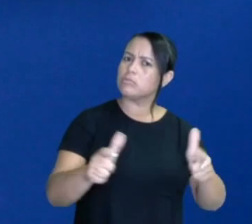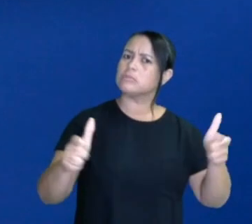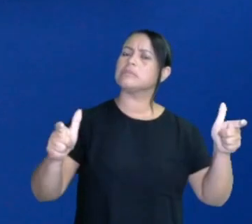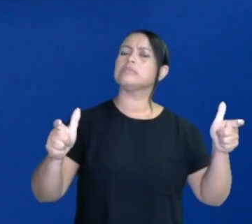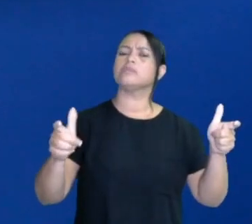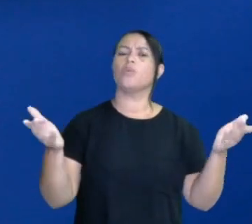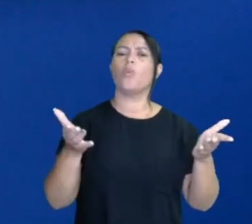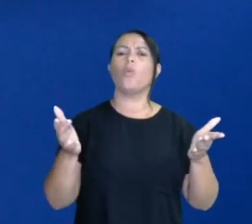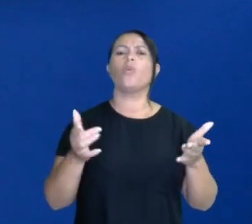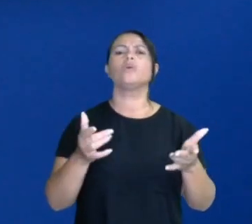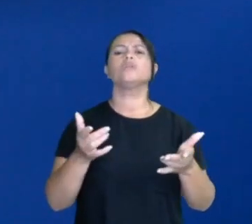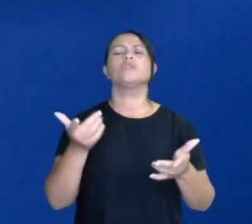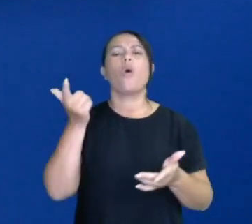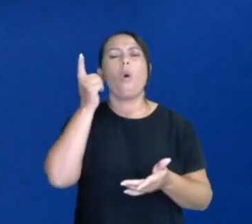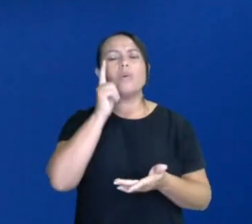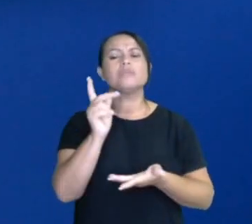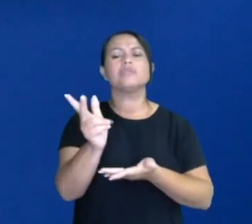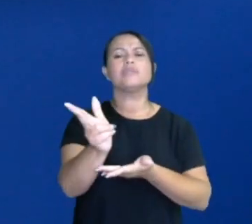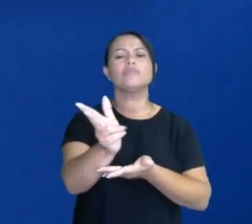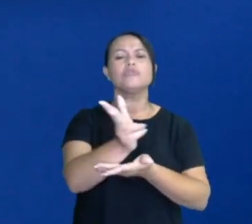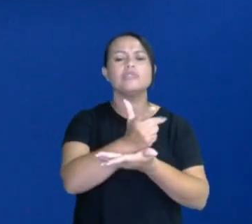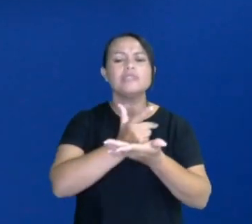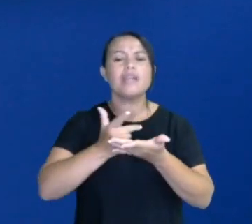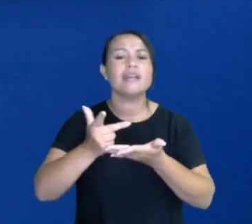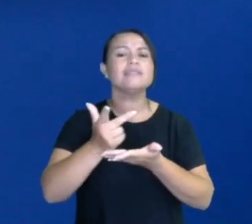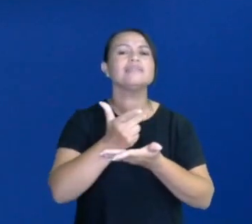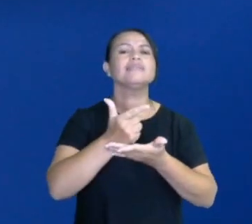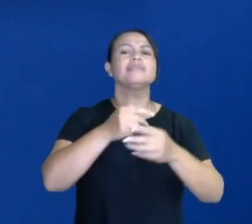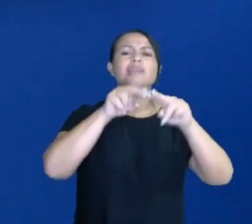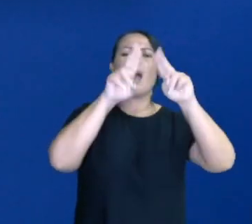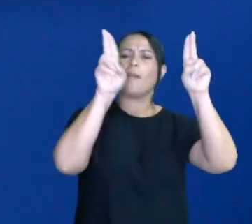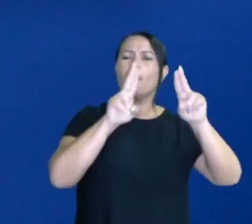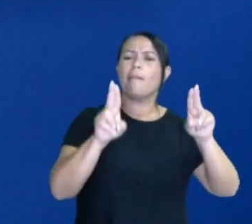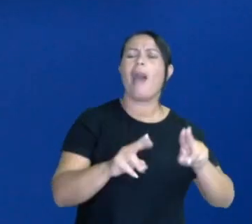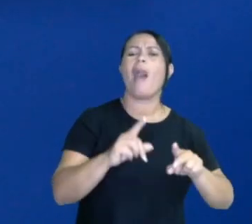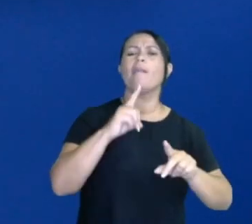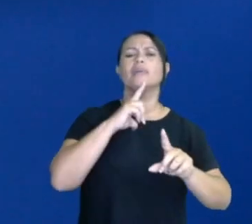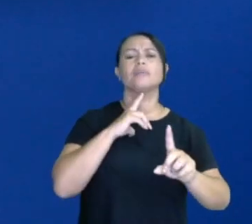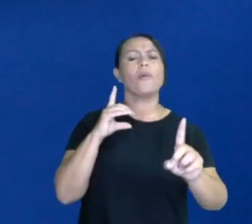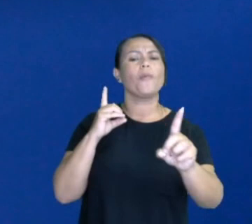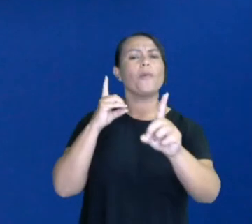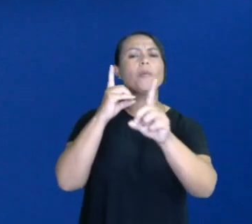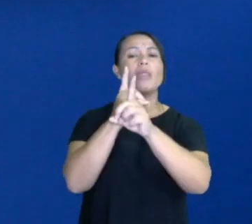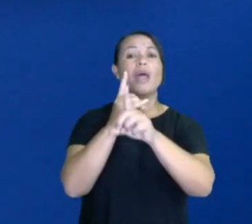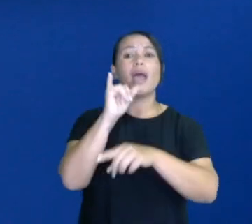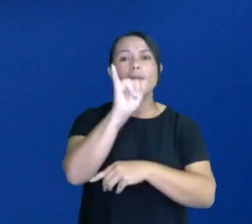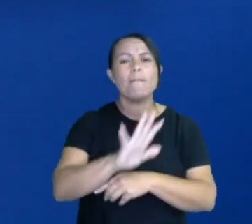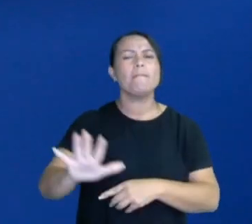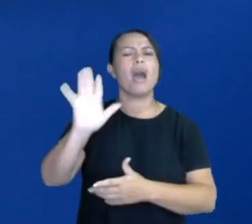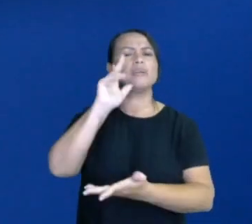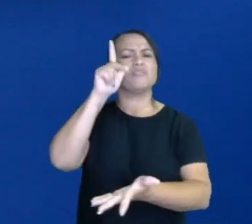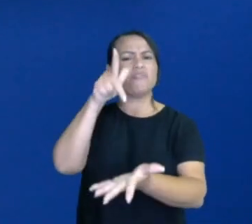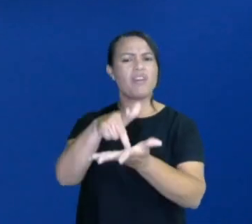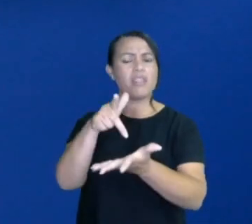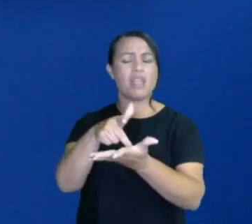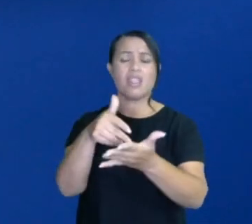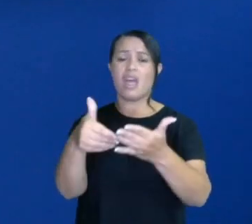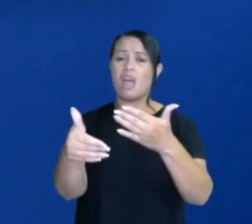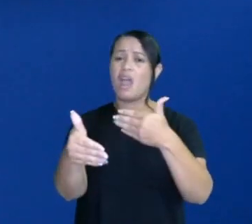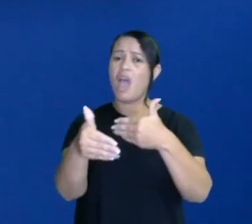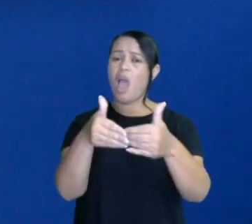conseguimos desenhar mapas, ter acesso a fotos de imagens reais a